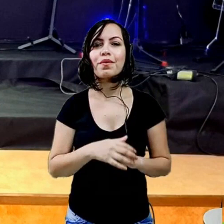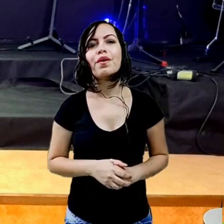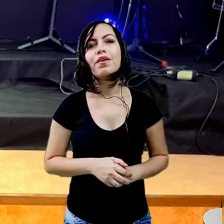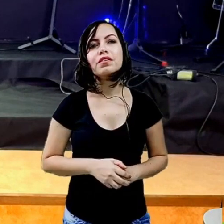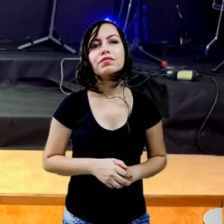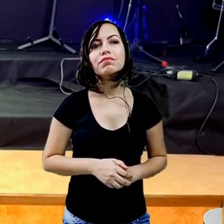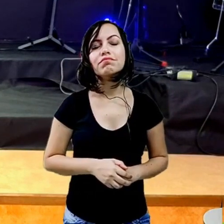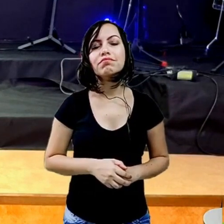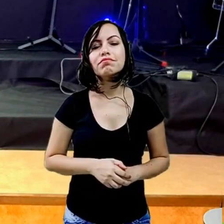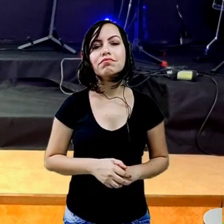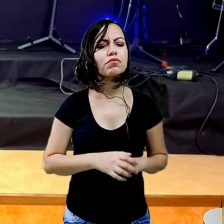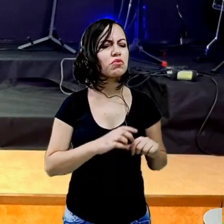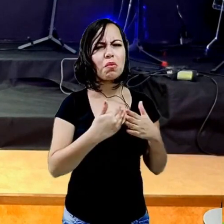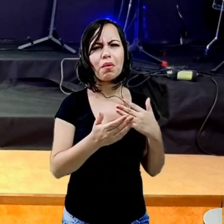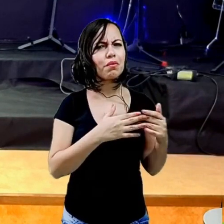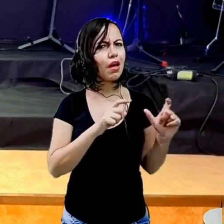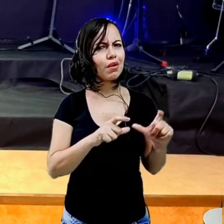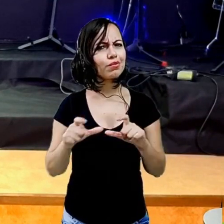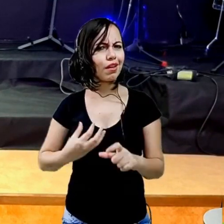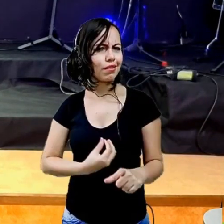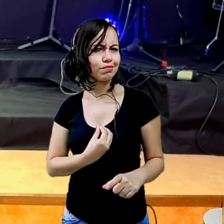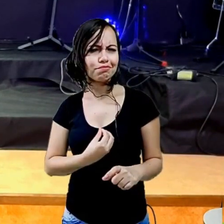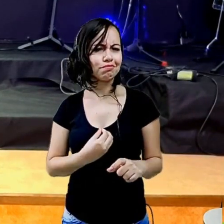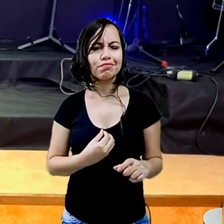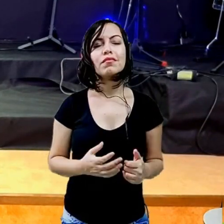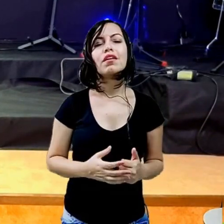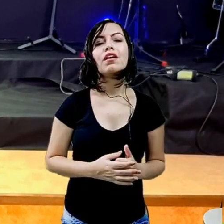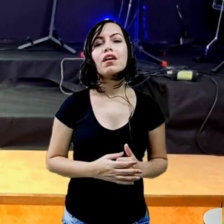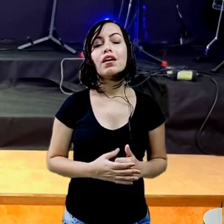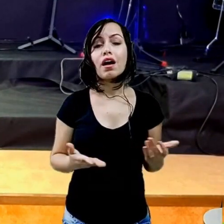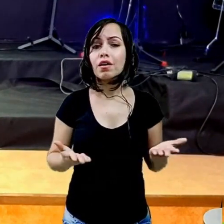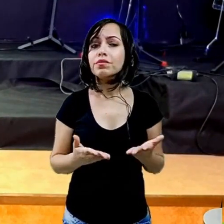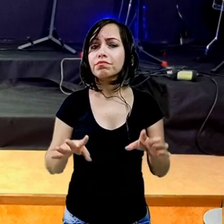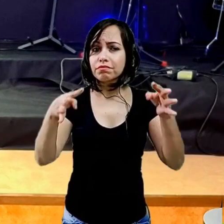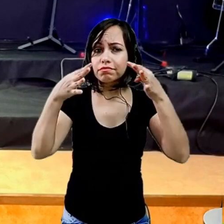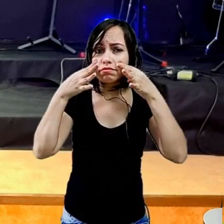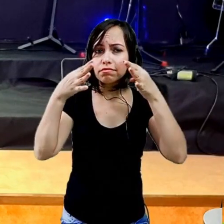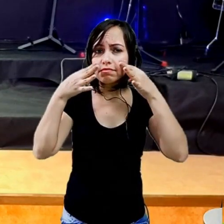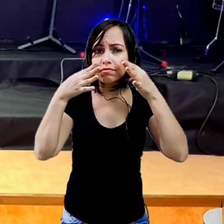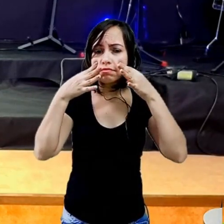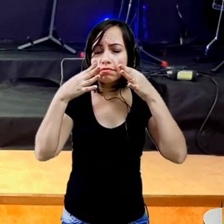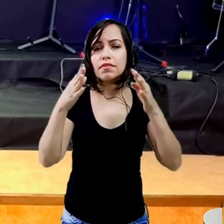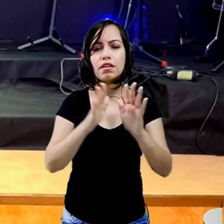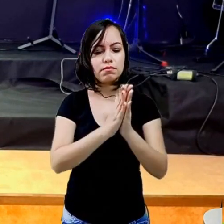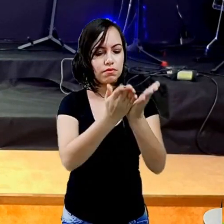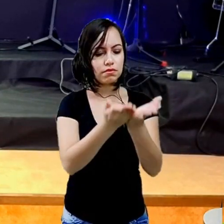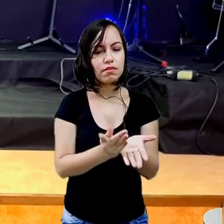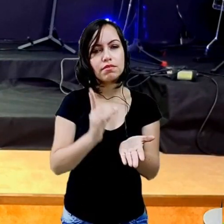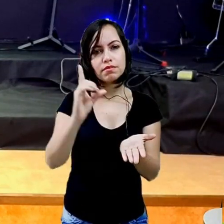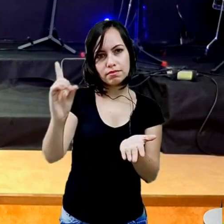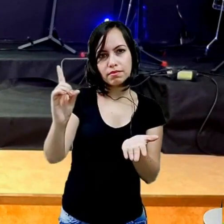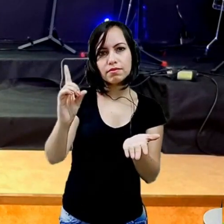você onde estiver, neste momento, que você esteja atento, abra sua Bíblia